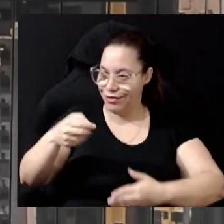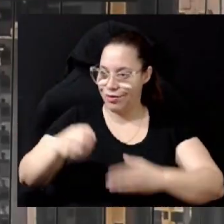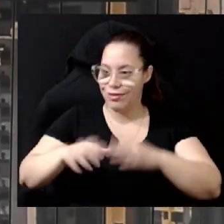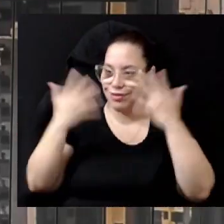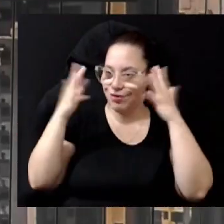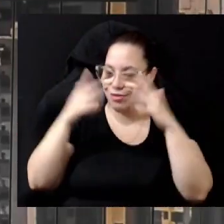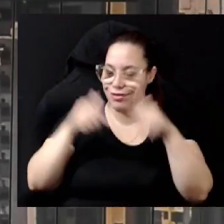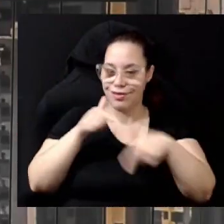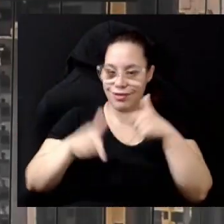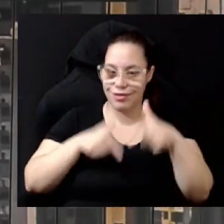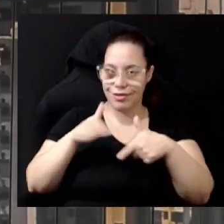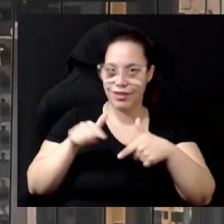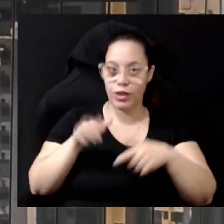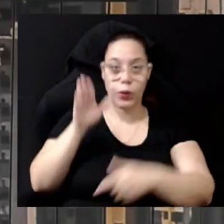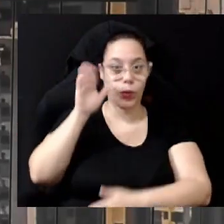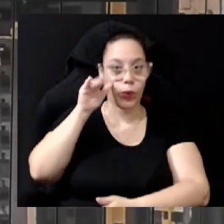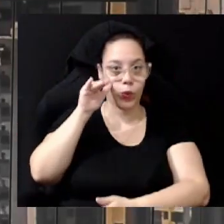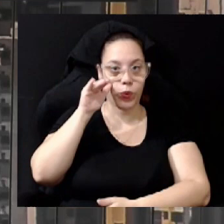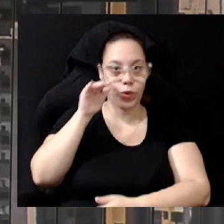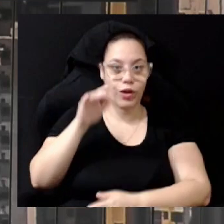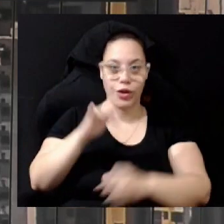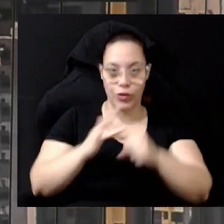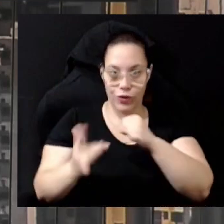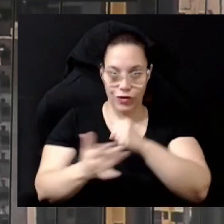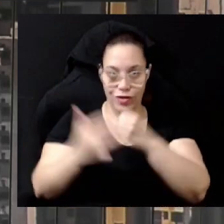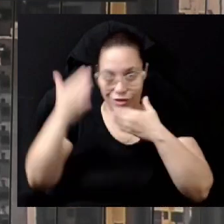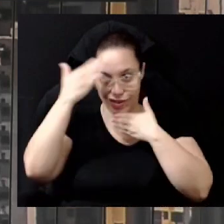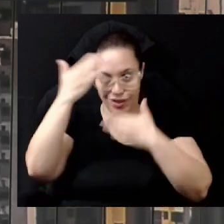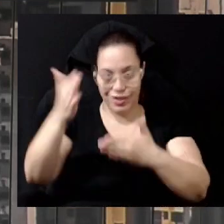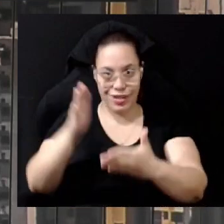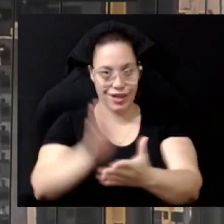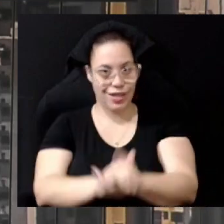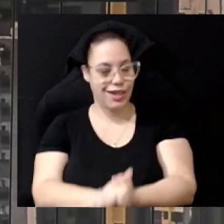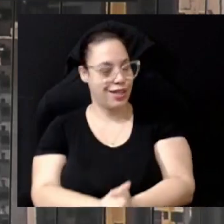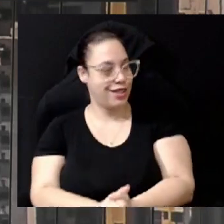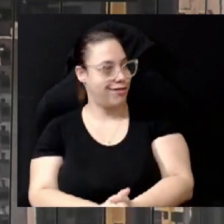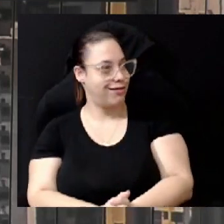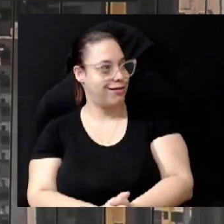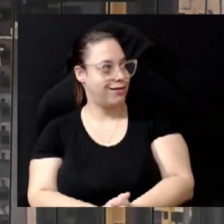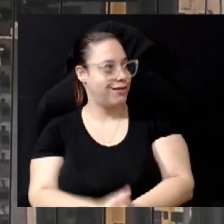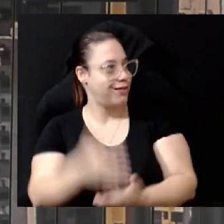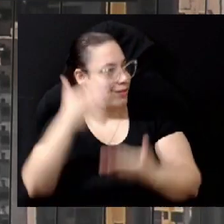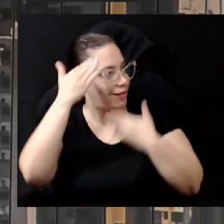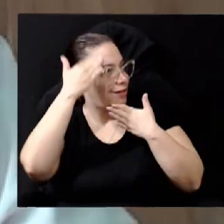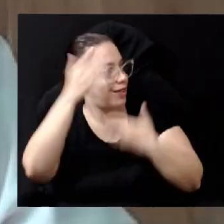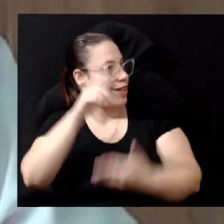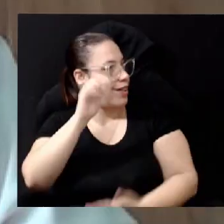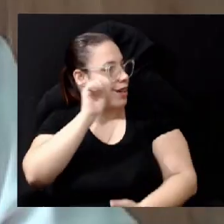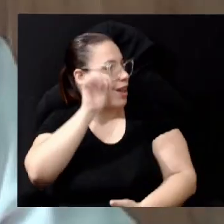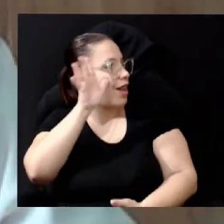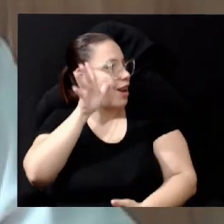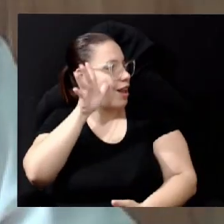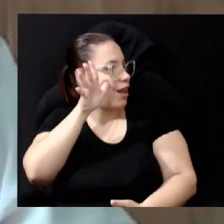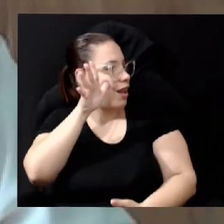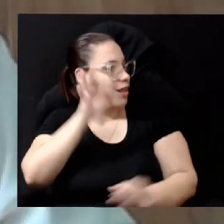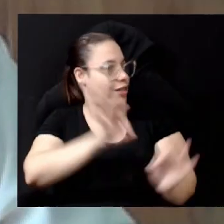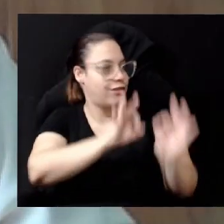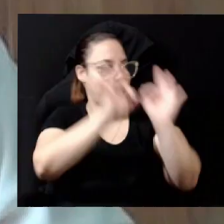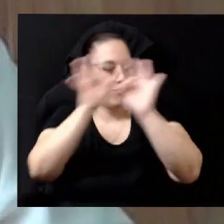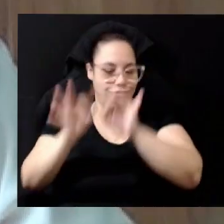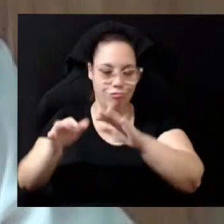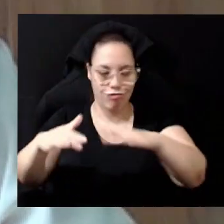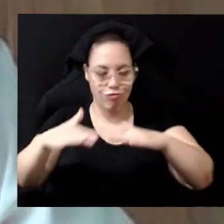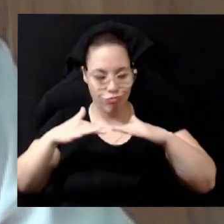sua participação. Parabéns pelo trabalho. Estou curiosa, vou lá te seguir. Muito obrigada. Muito obrigado, Alê,